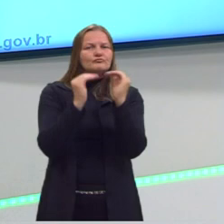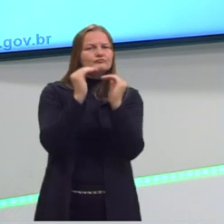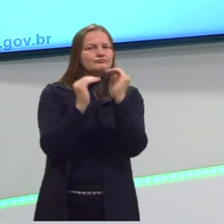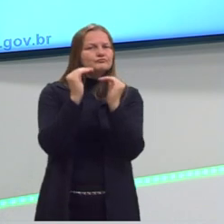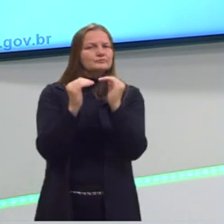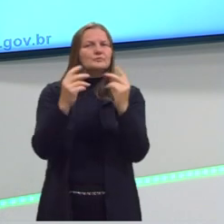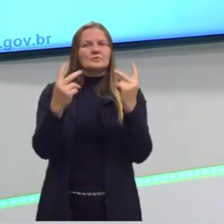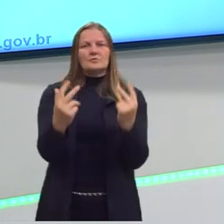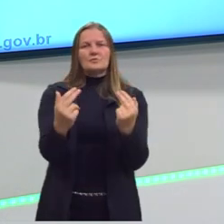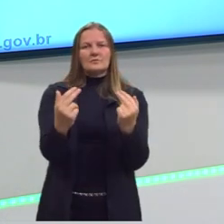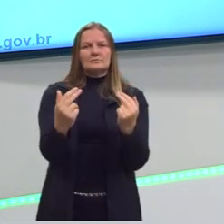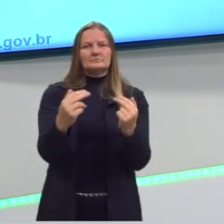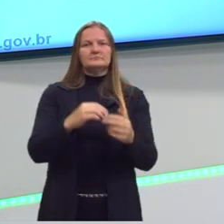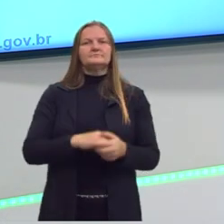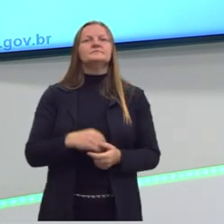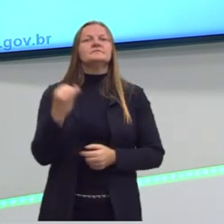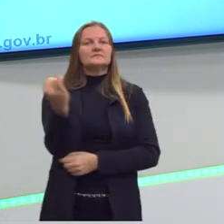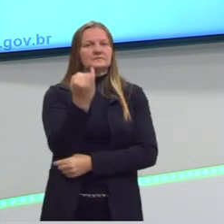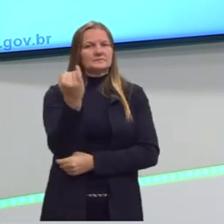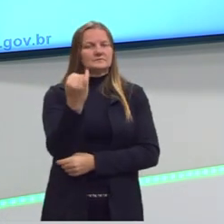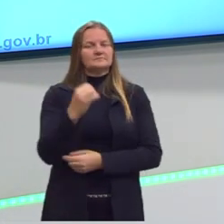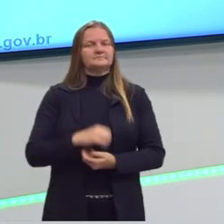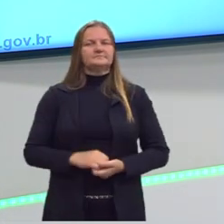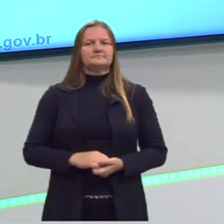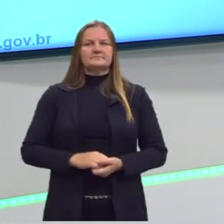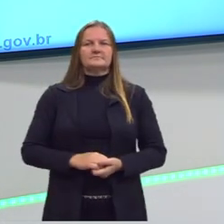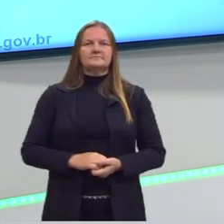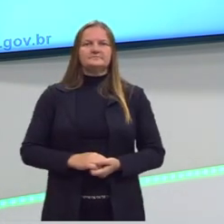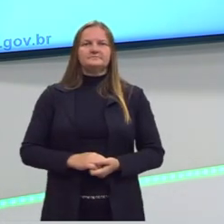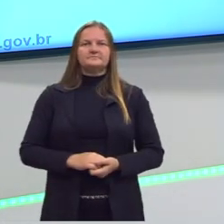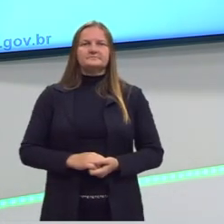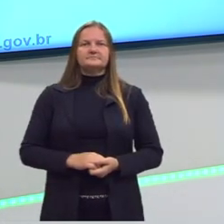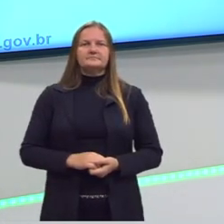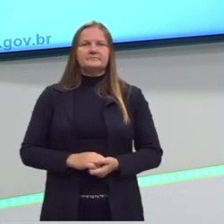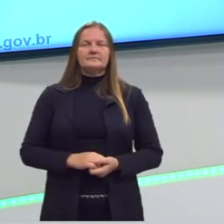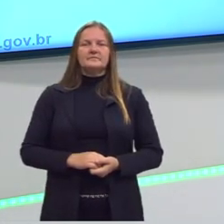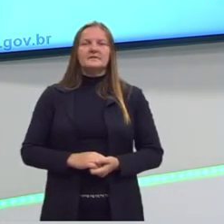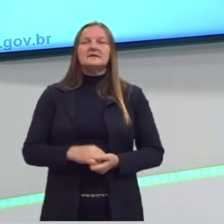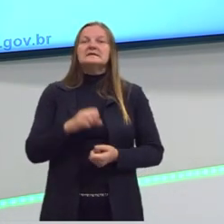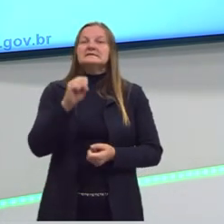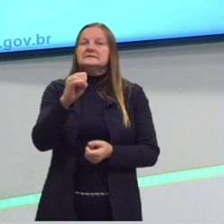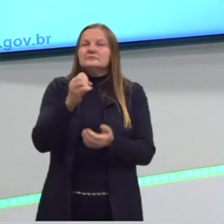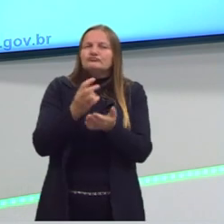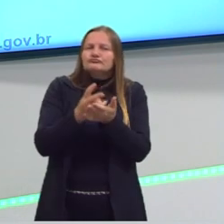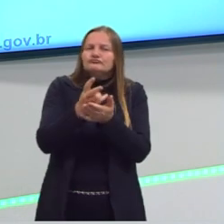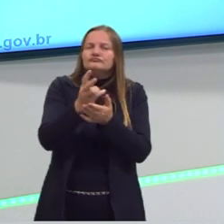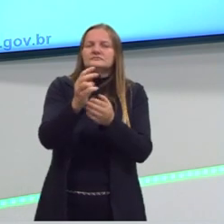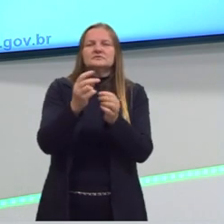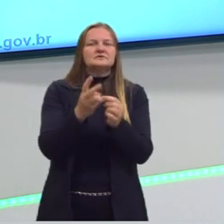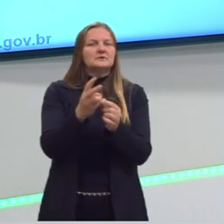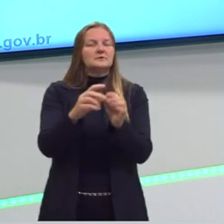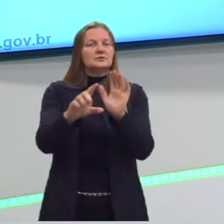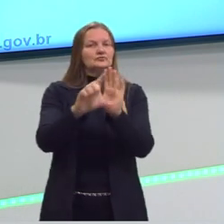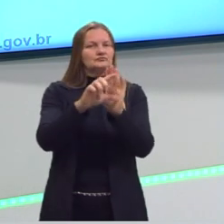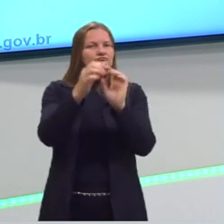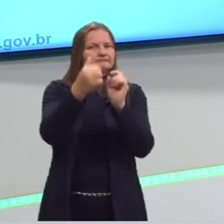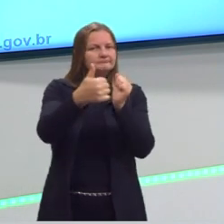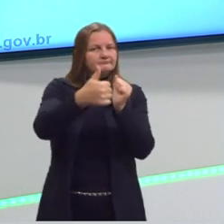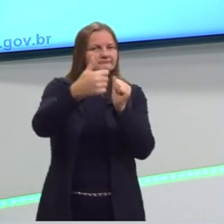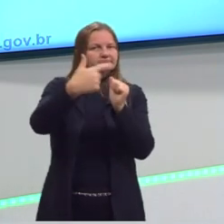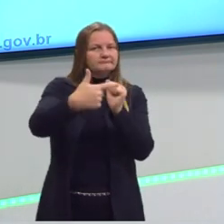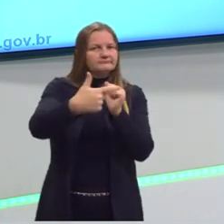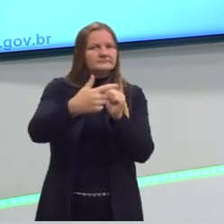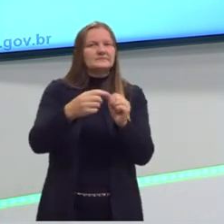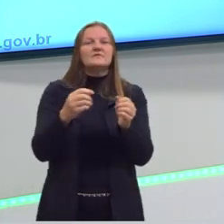proporção tá isso é a segunda lei seguindo essas duas leis bem definidas essas duas leis